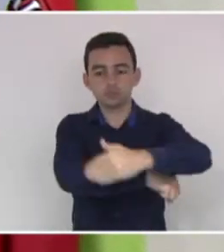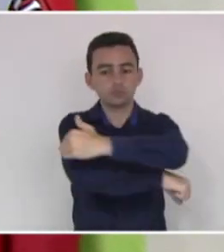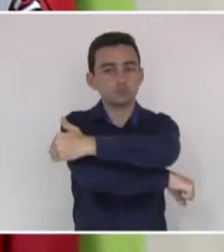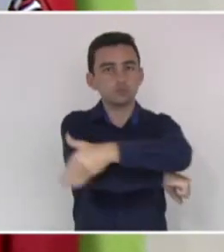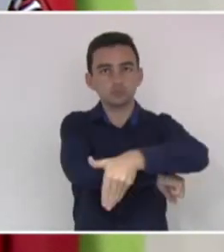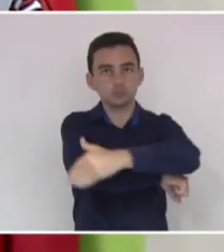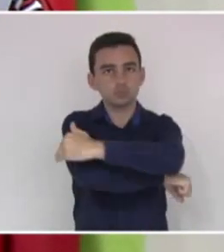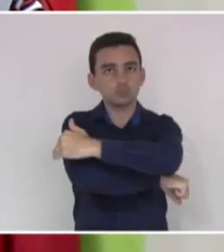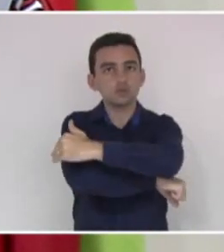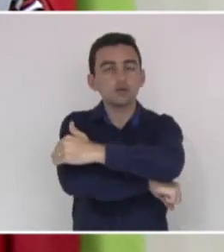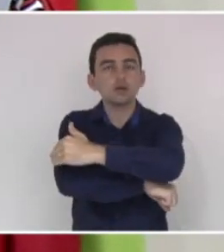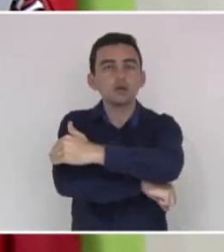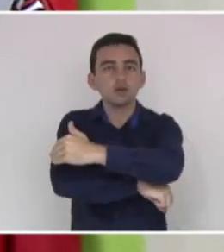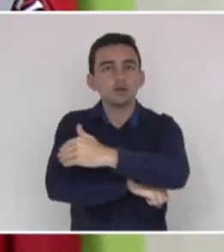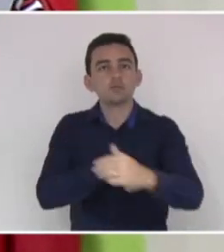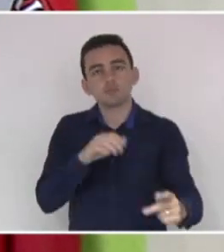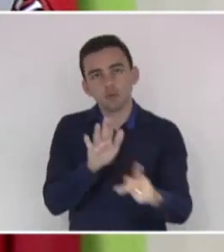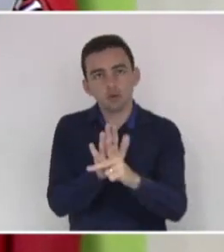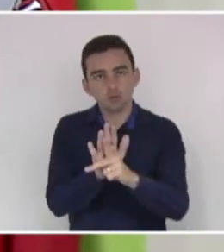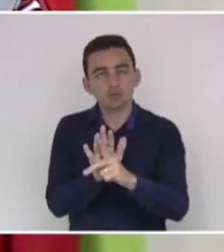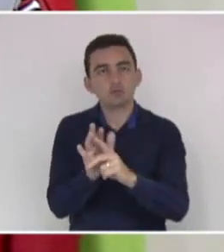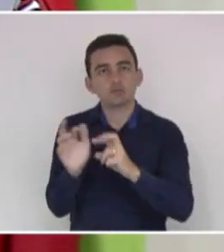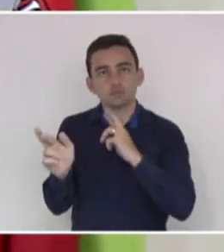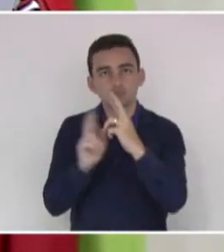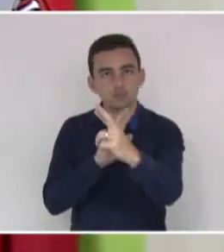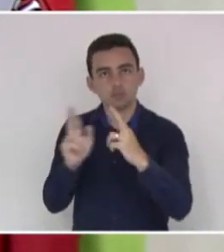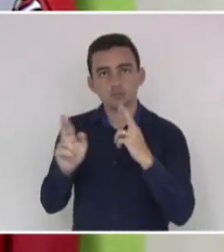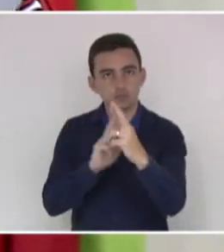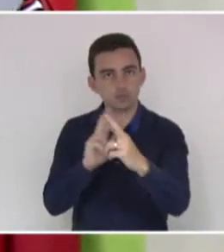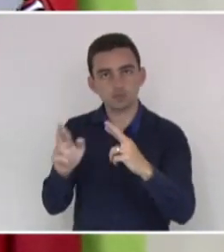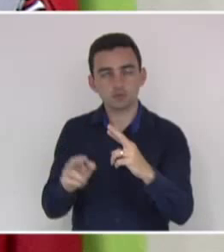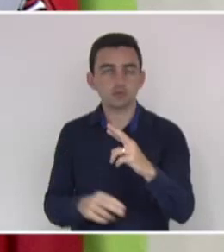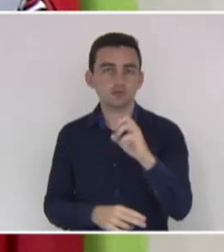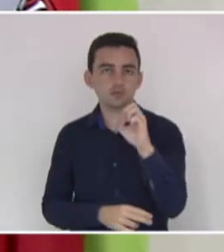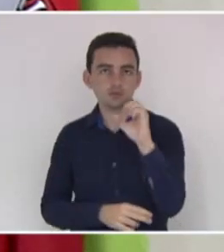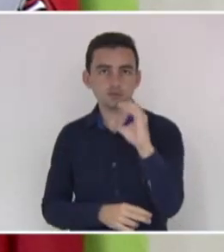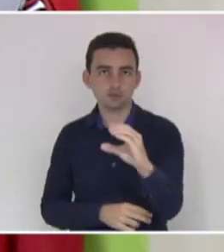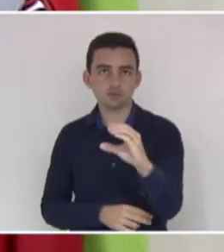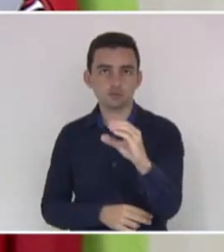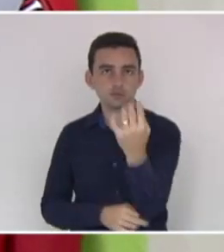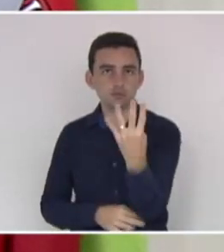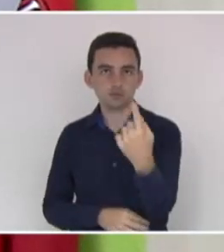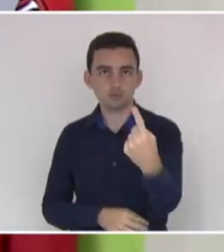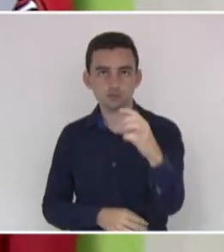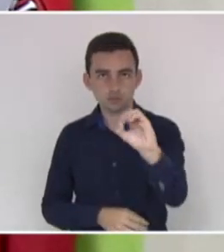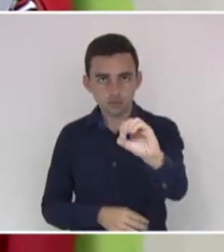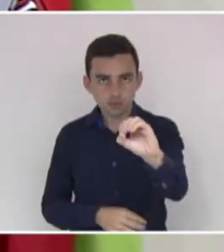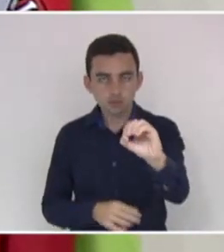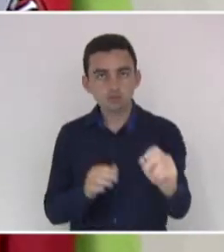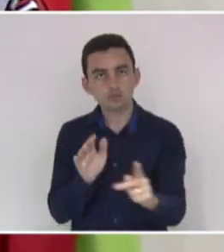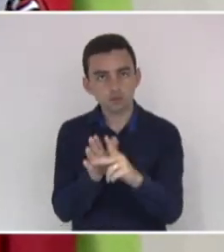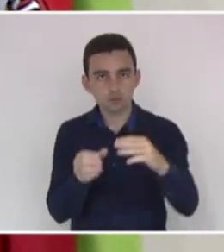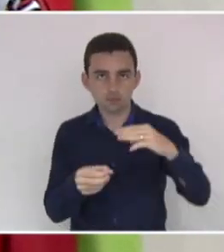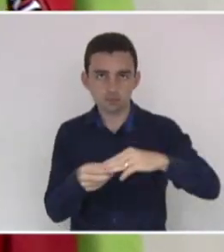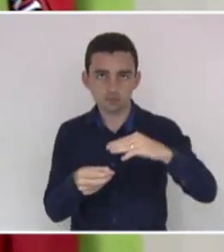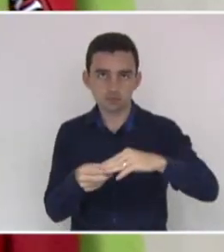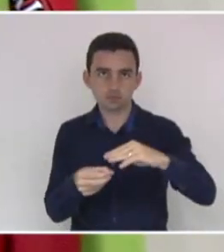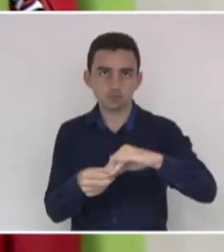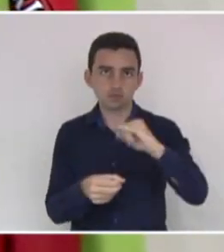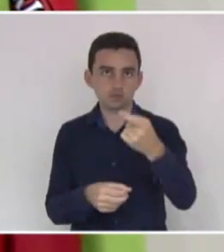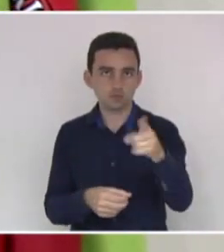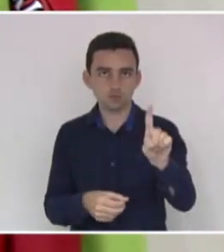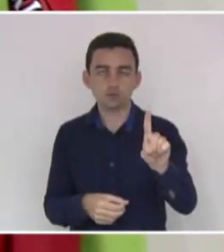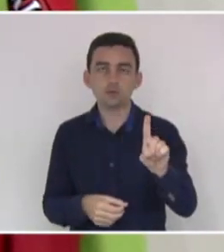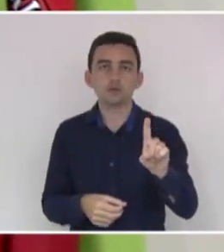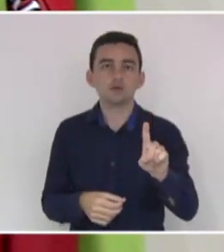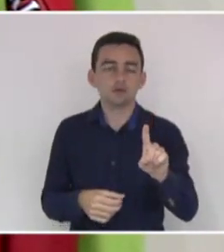quilômetro 19 da rodovia SC-410, no município de São João Batista. Esse bairro